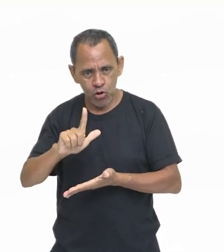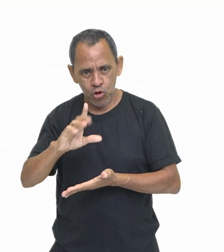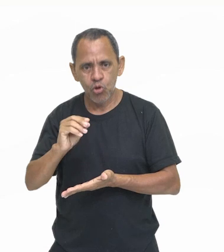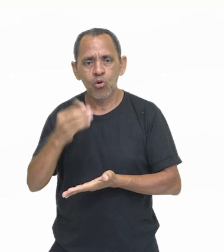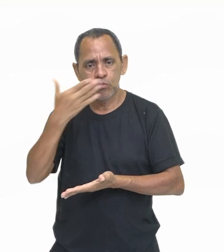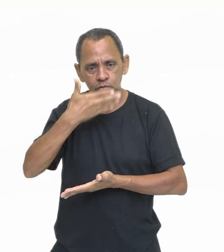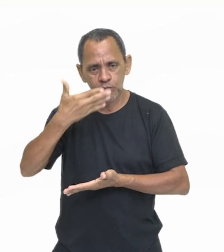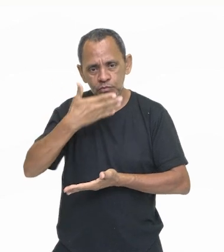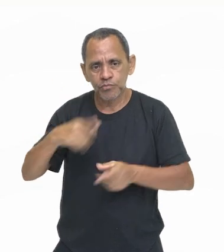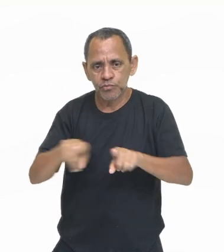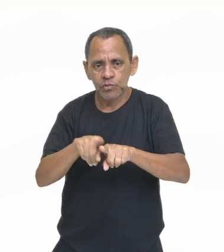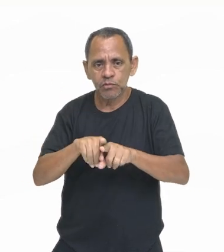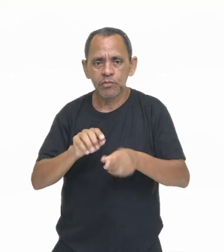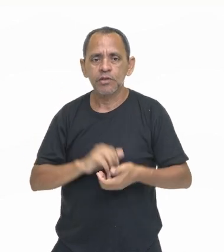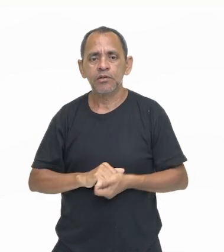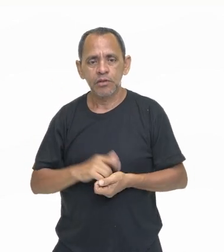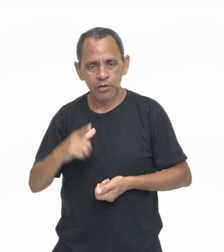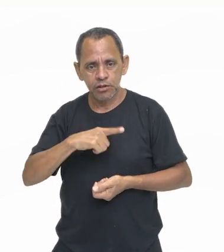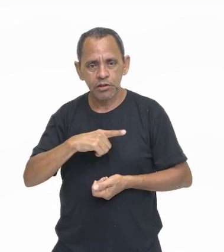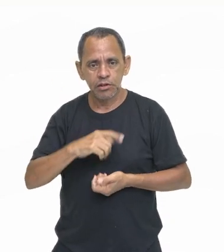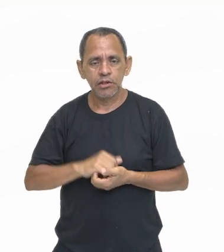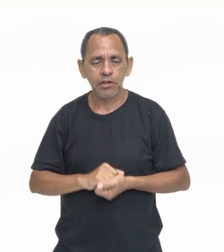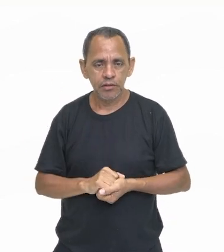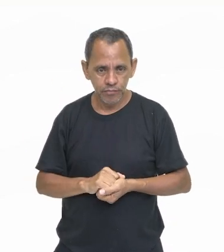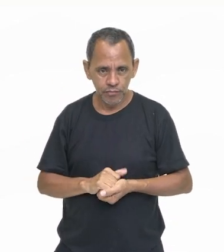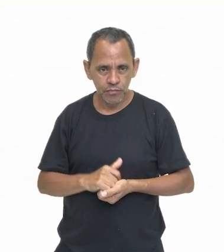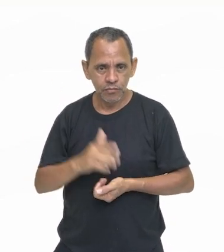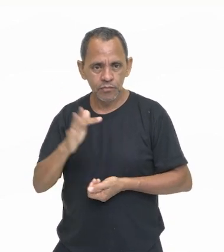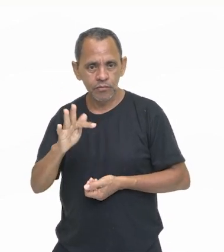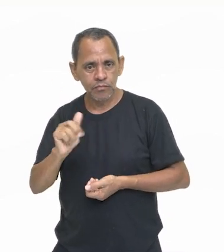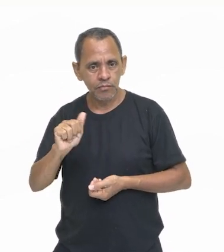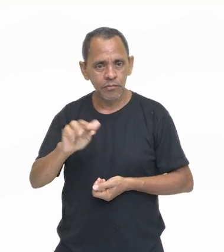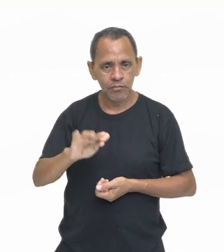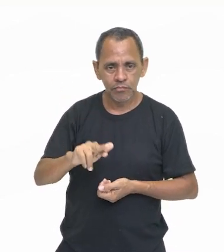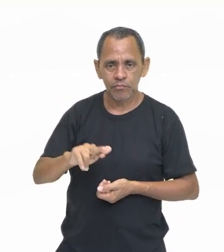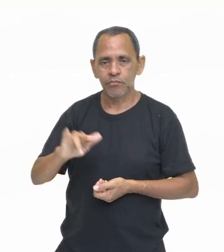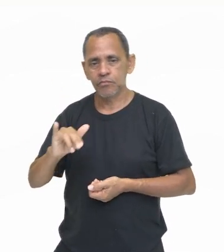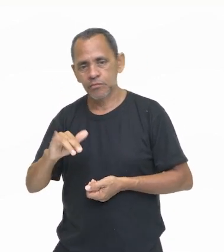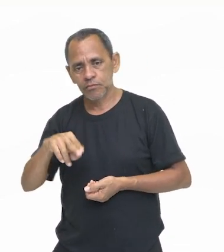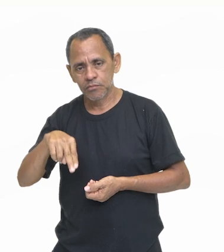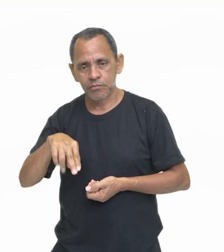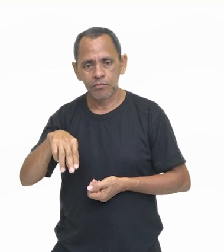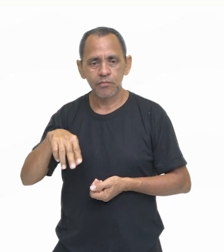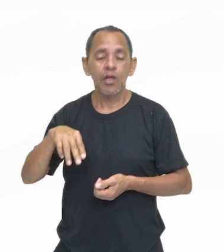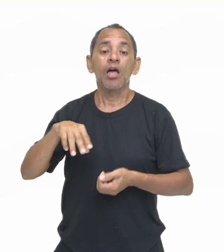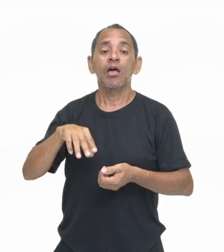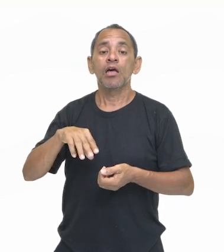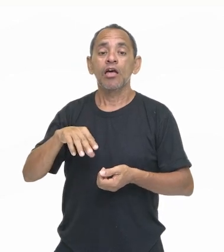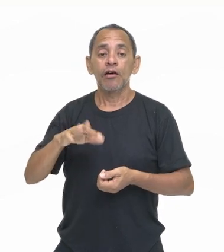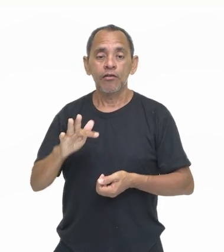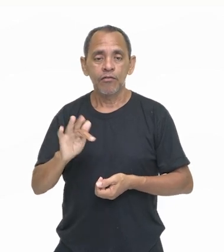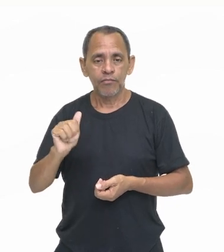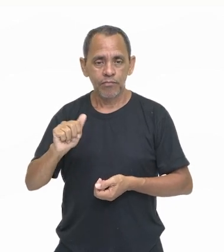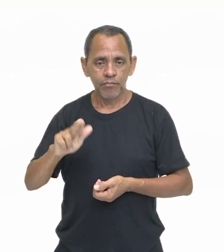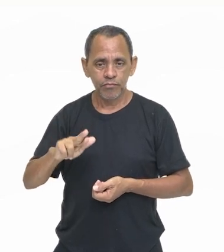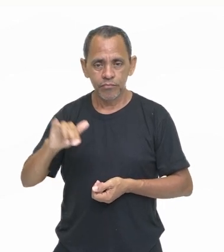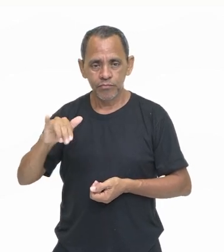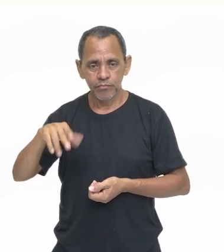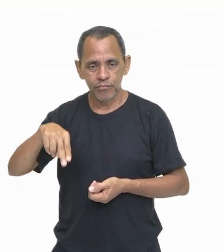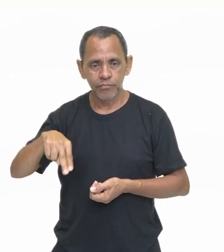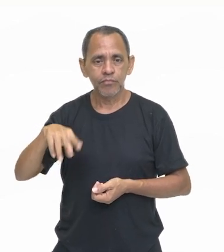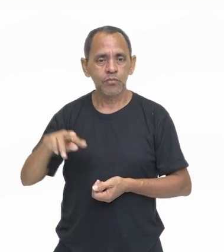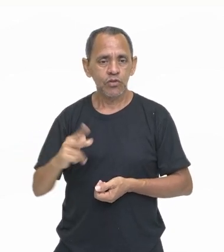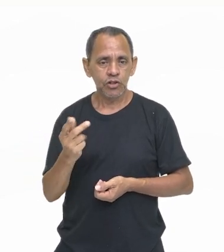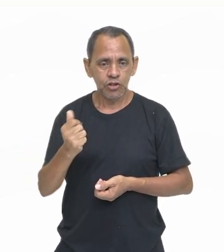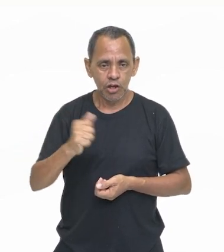e quer saber quantos gramas isso representa. Atenção, pessoal. Você tem 1,7 kg. Então, você tem